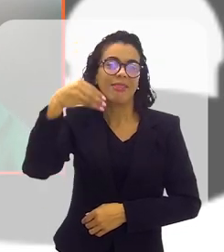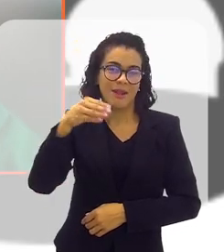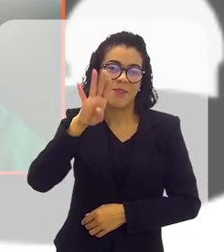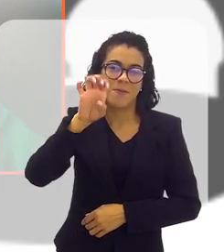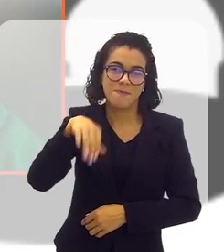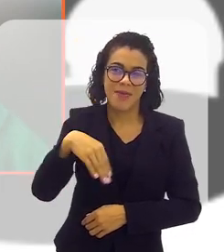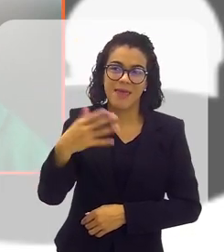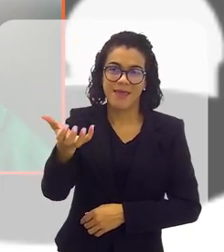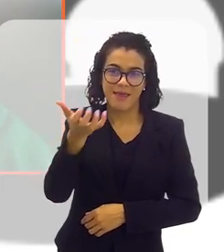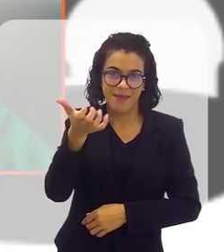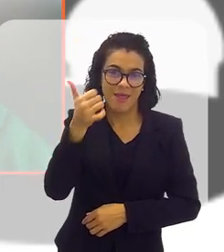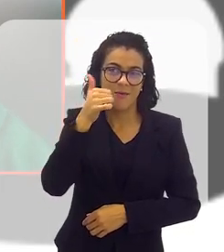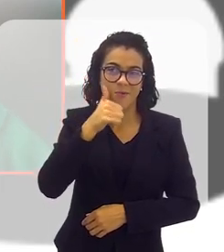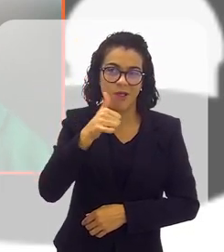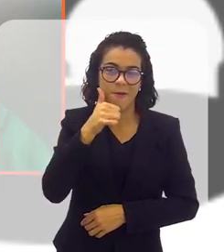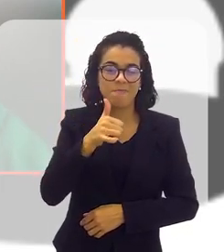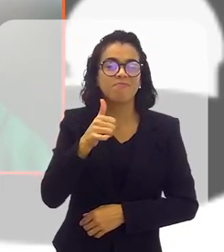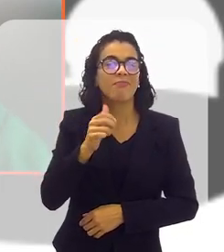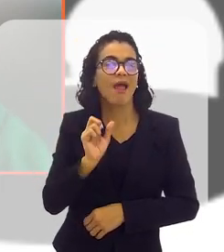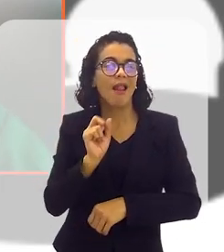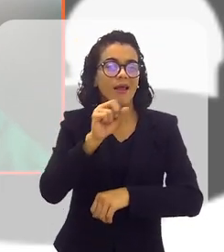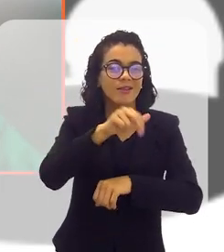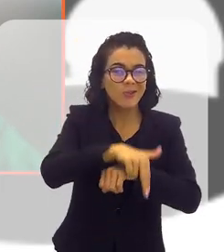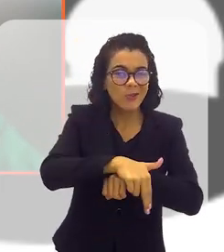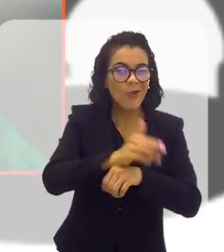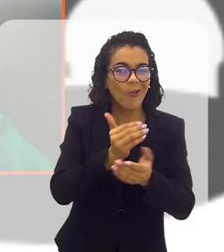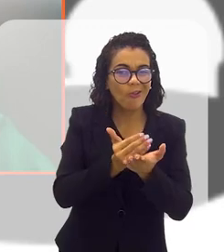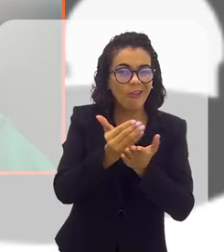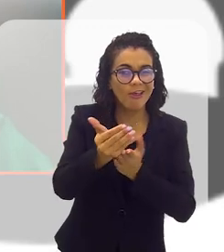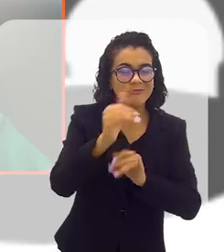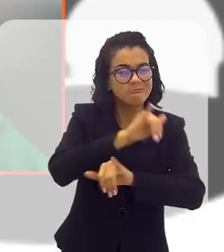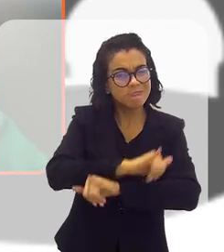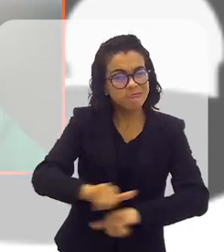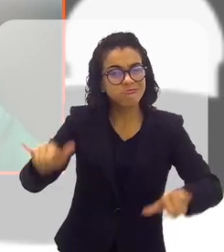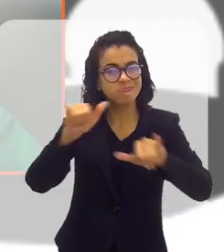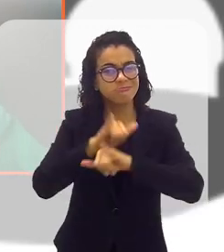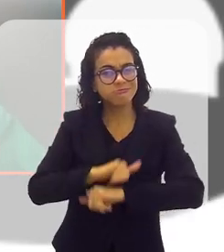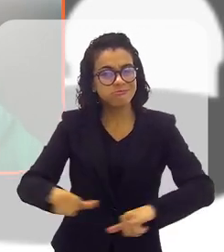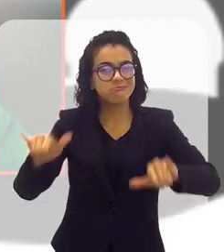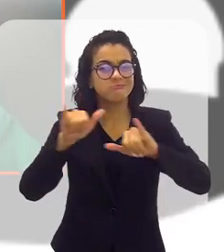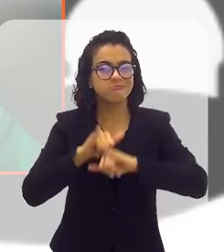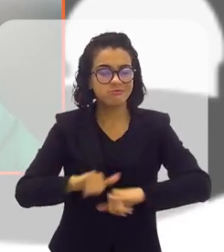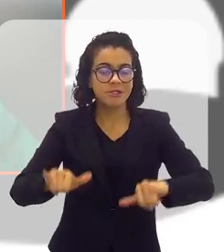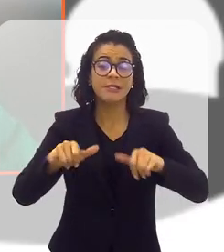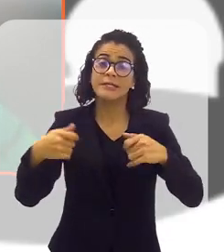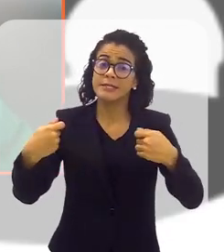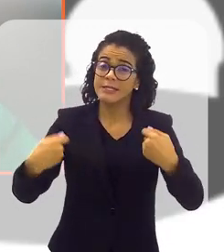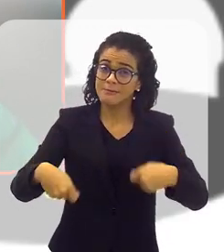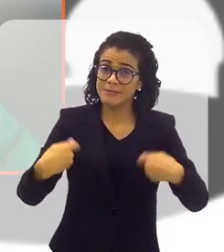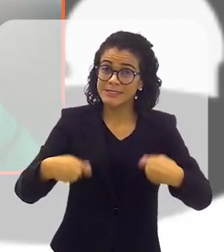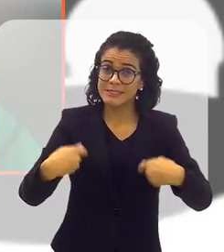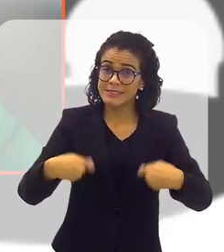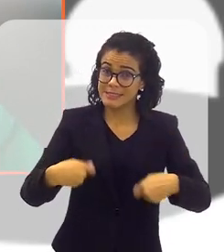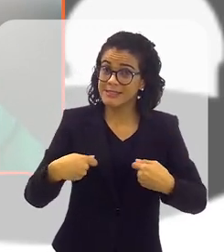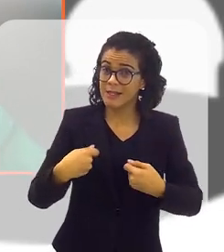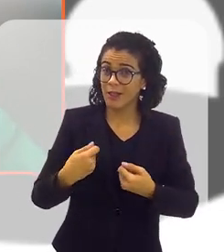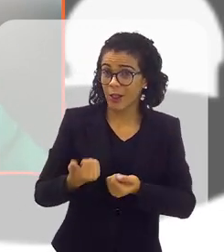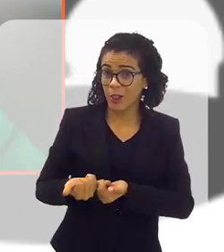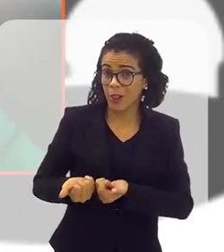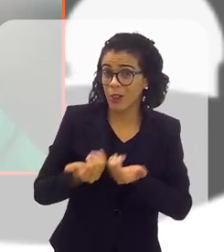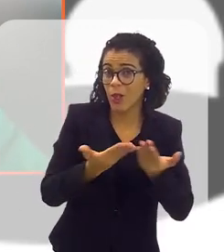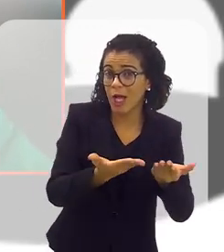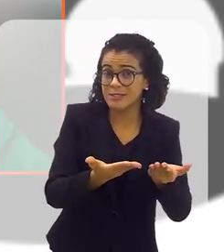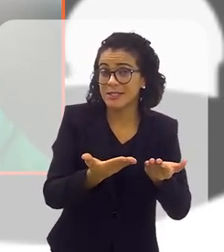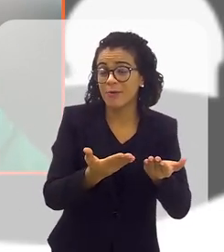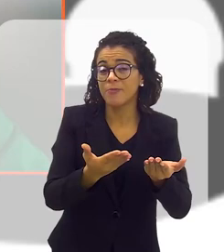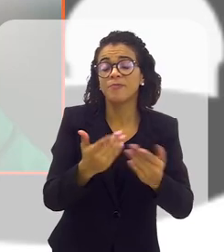madrinha do Bem Querer Mulher, ela entrou no início aí divulgando também a entidade que precisa de